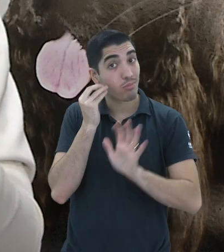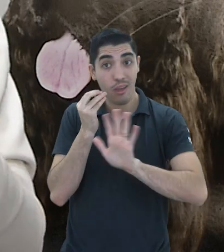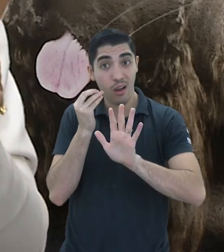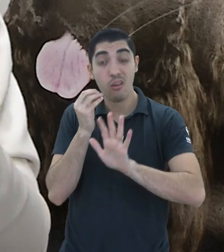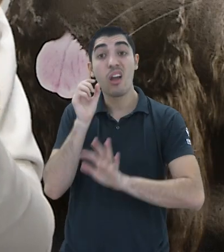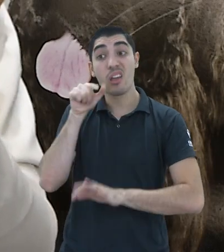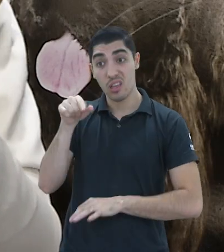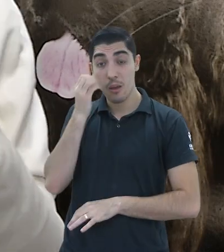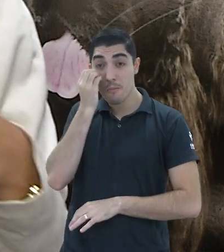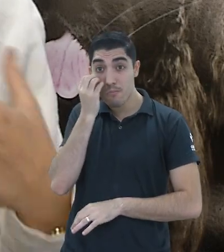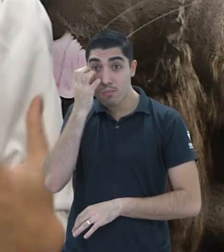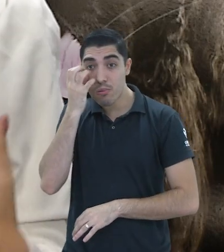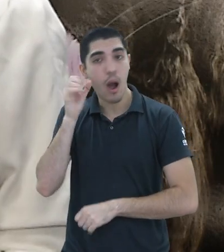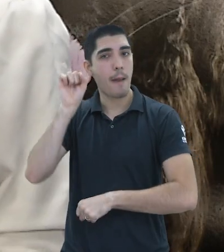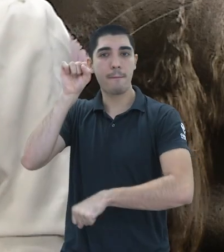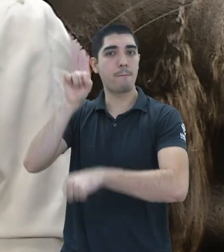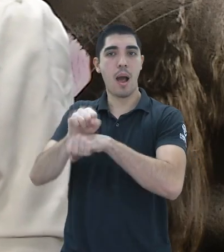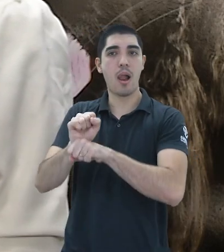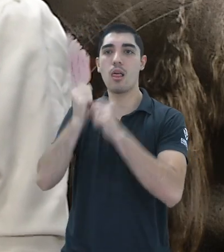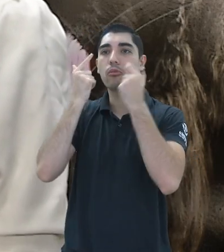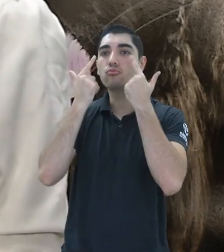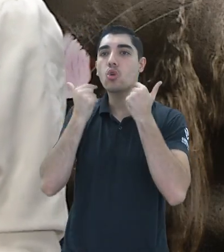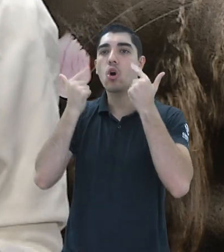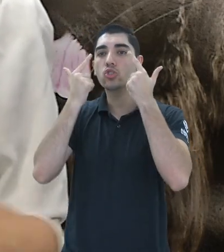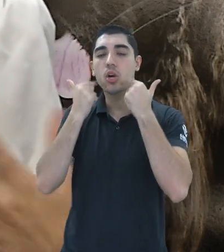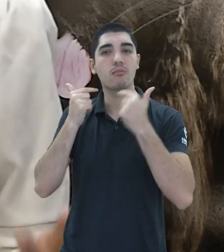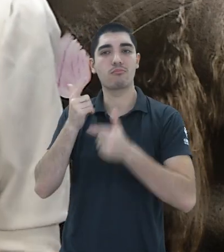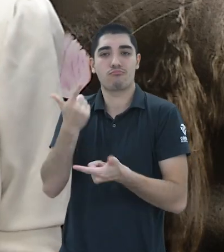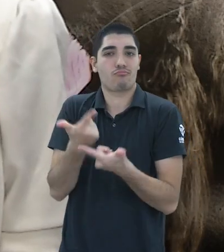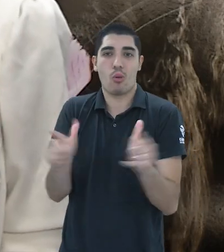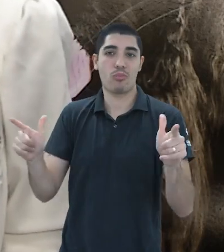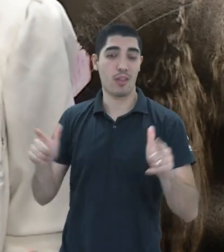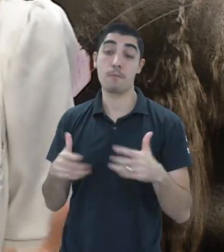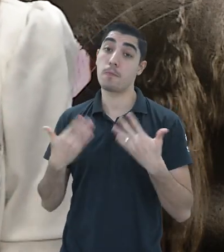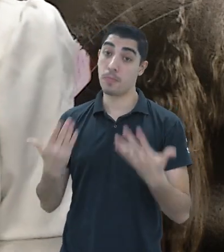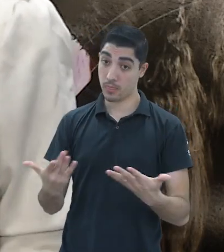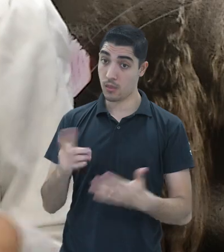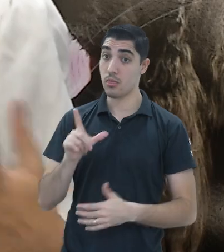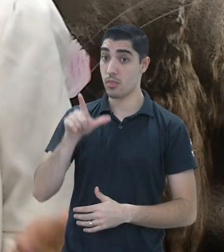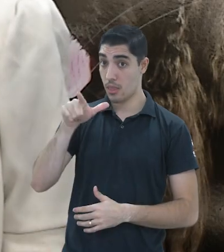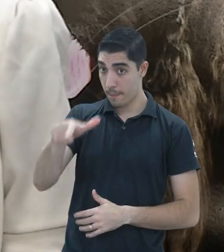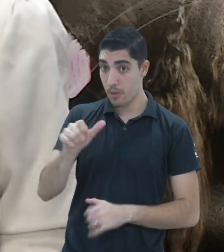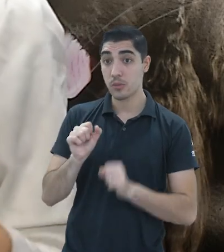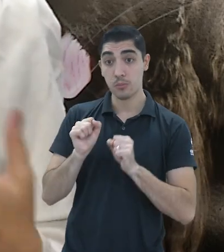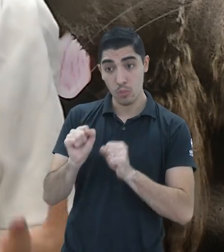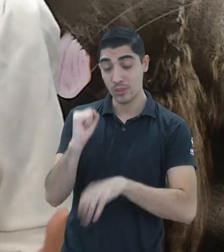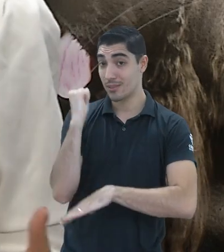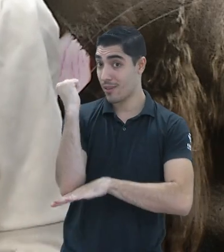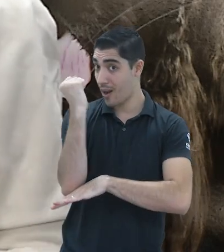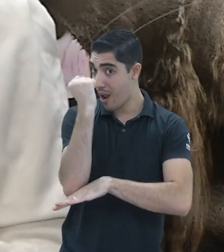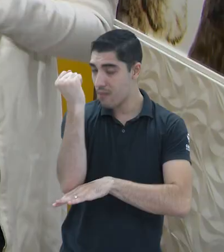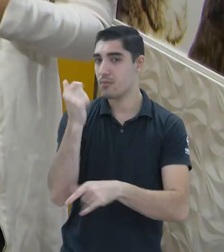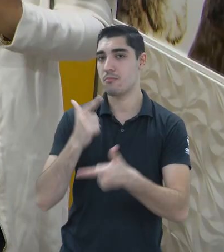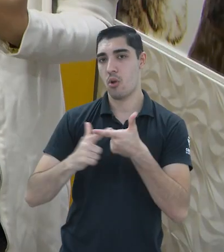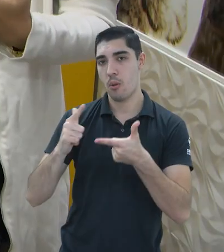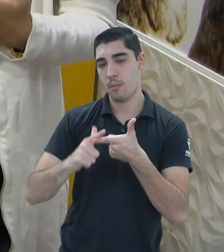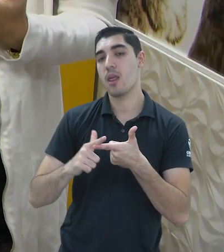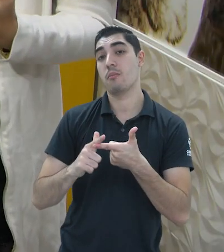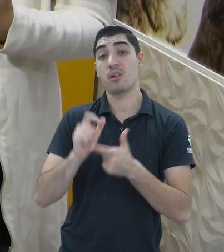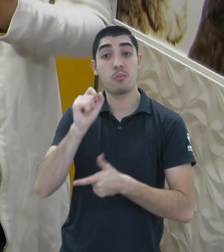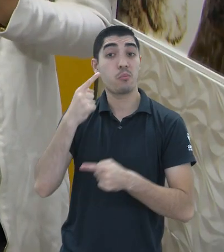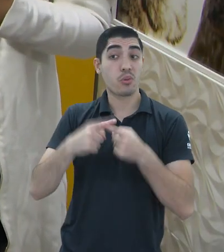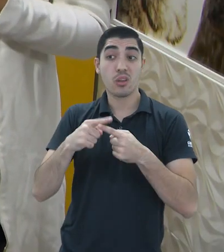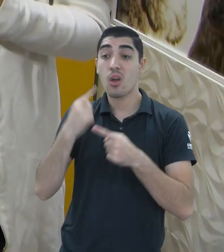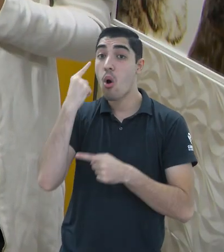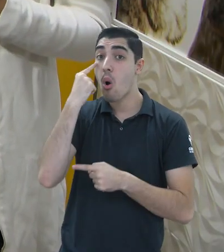E quando ela fica para fora, ela pausa a produção lacrimal. E quando ela pausa a produção lacrimal, a consequência, a sequela disso é gravíssimo,